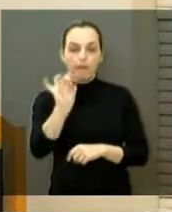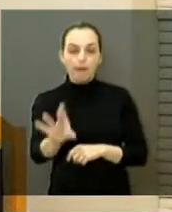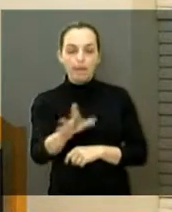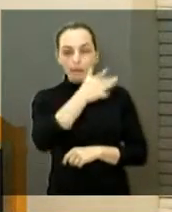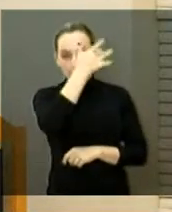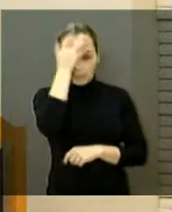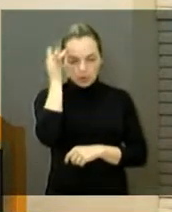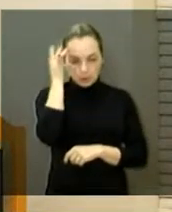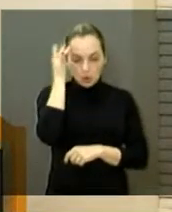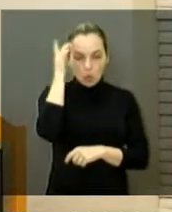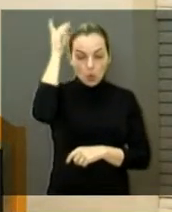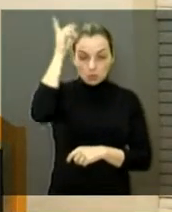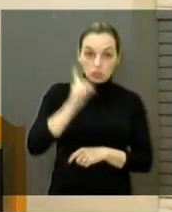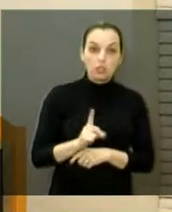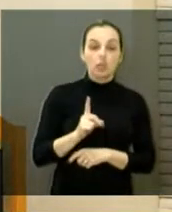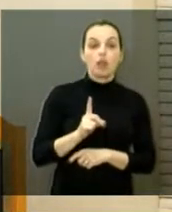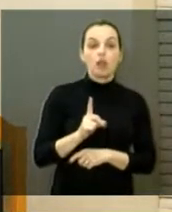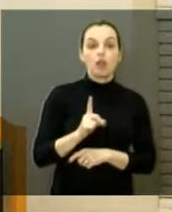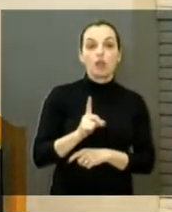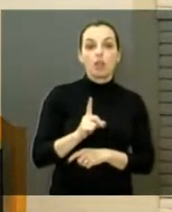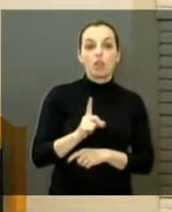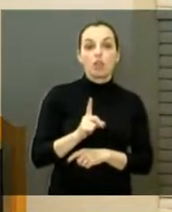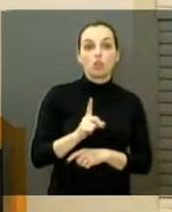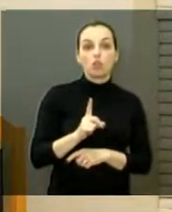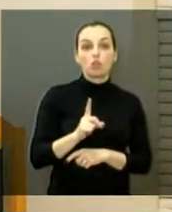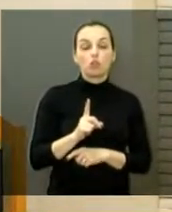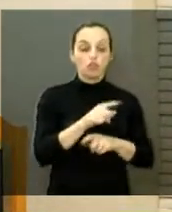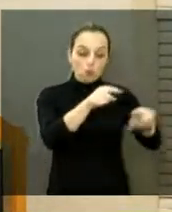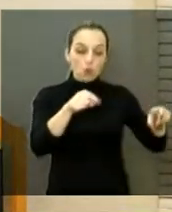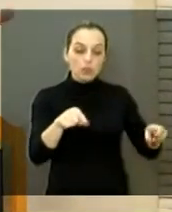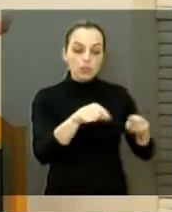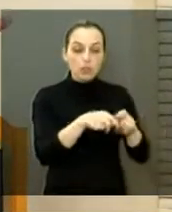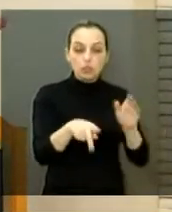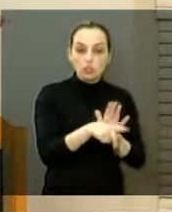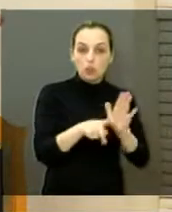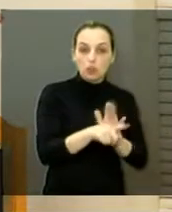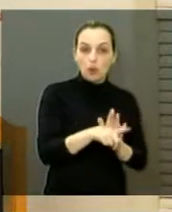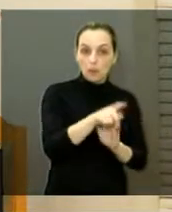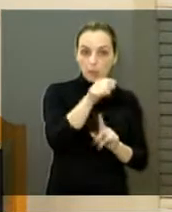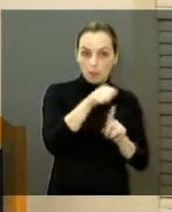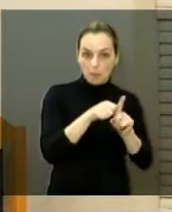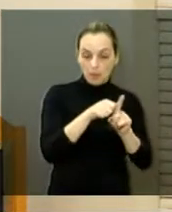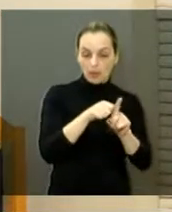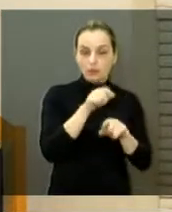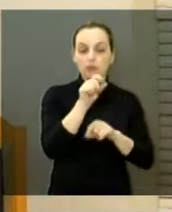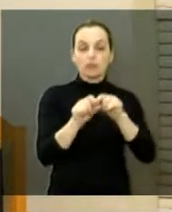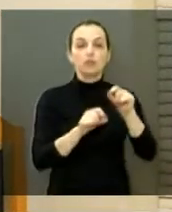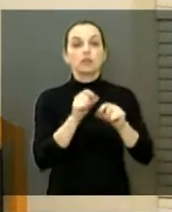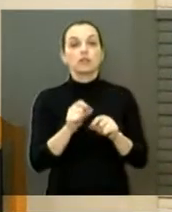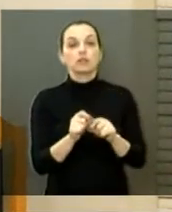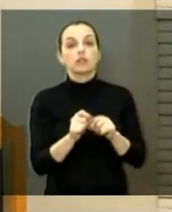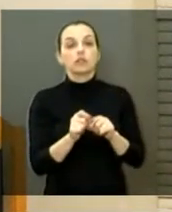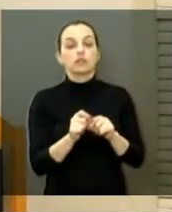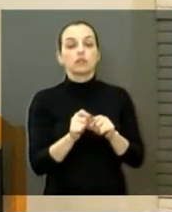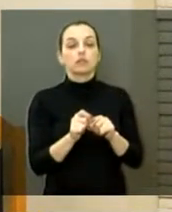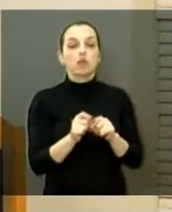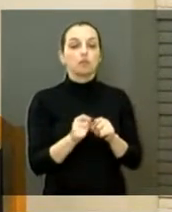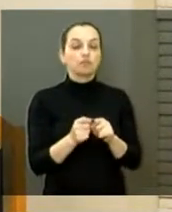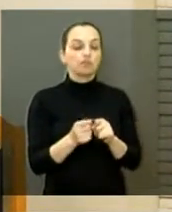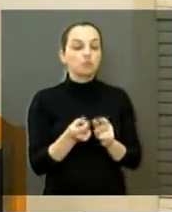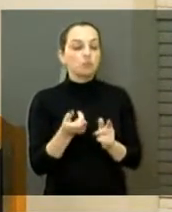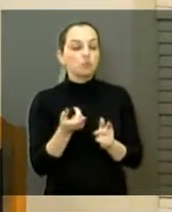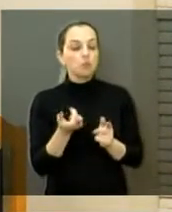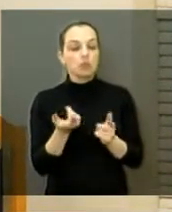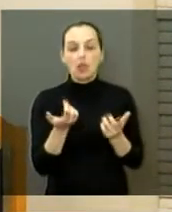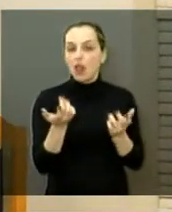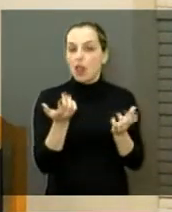essa contumácia de pessoas diferentes, aí estão levando entulhos a mais. Os transportadores não querem levar lá